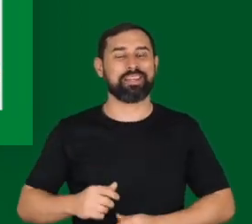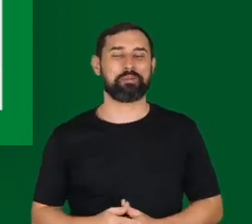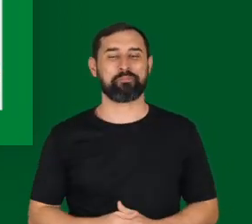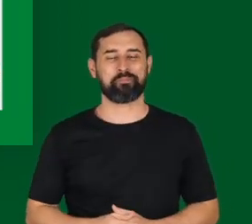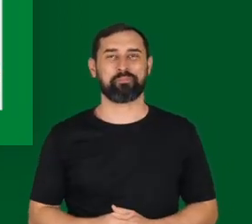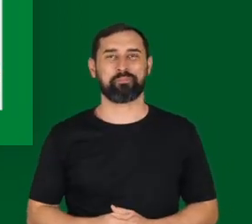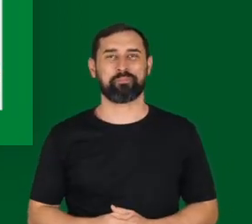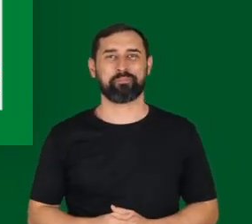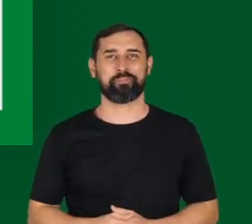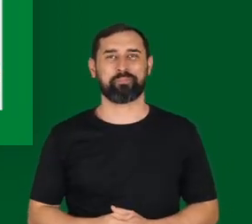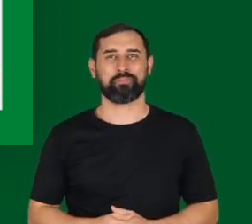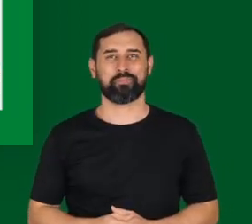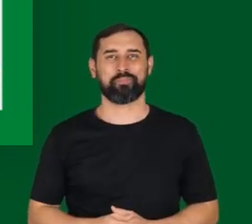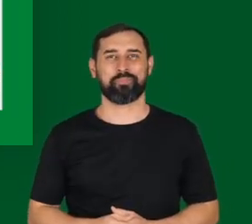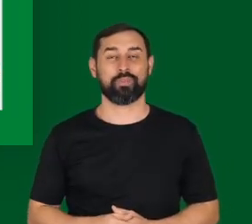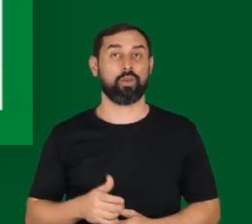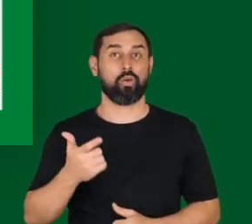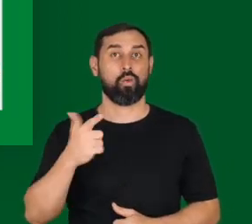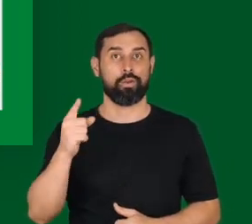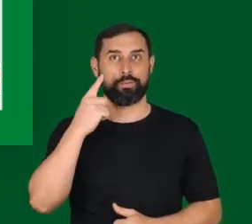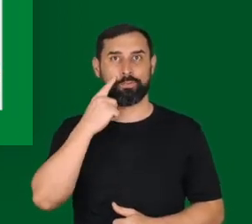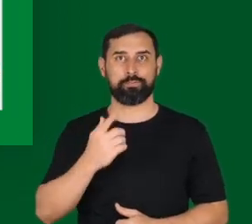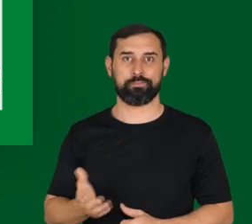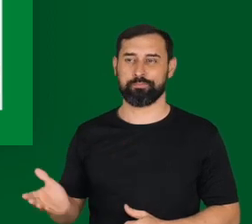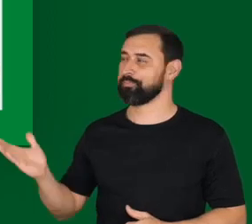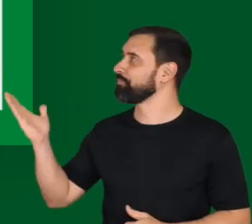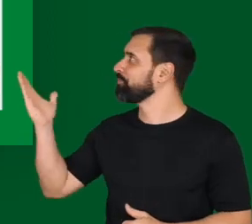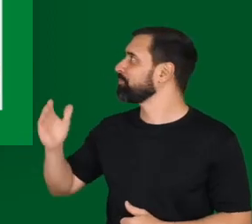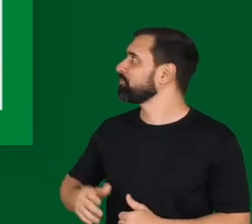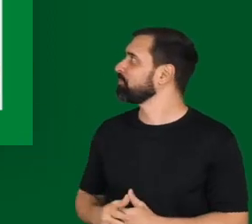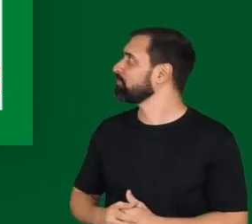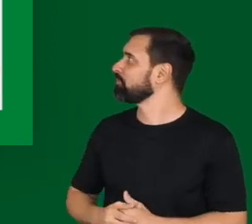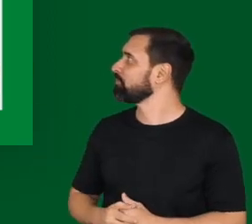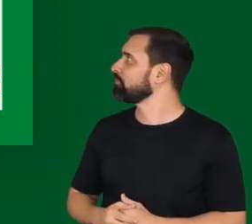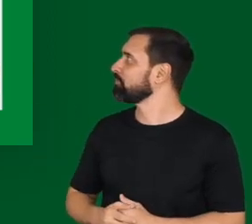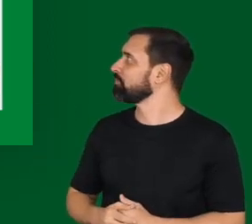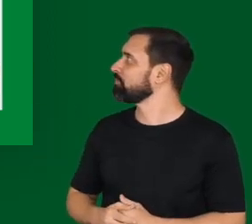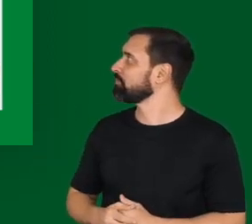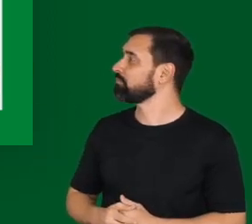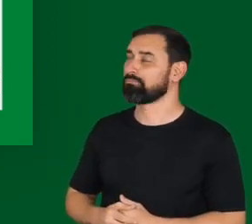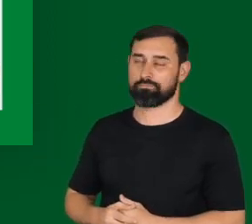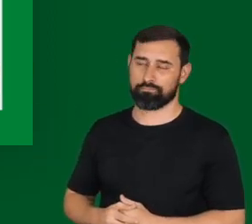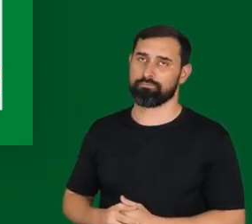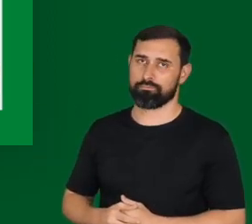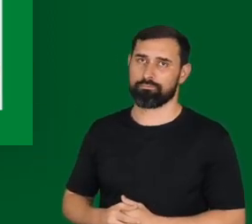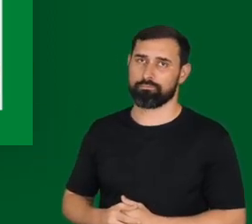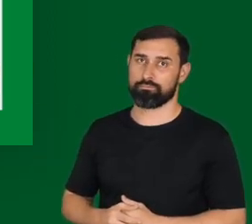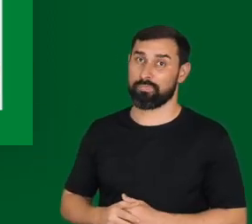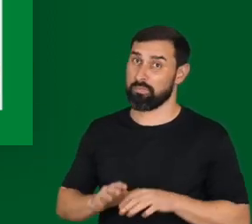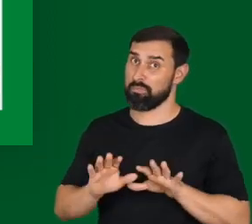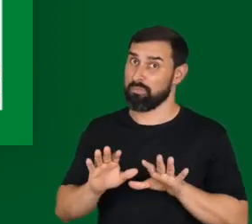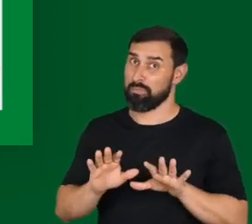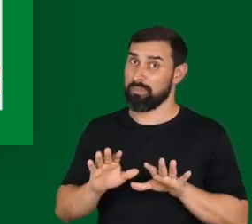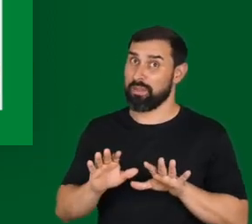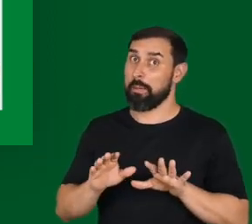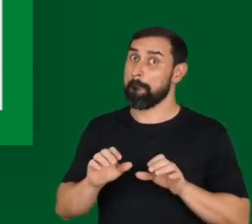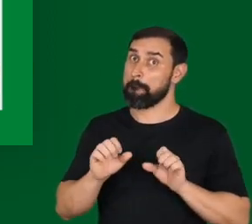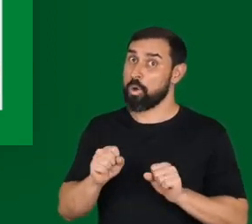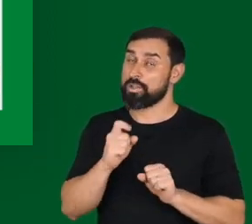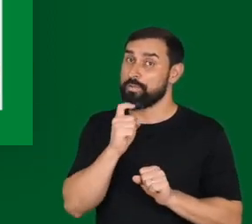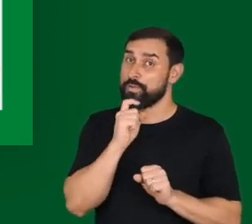A questão da exposição. Então, a gente tem que expor a criança, mas lembrar que a criança ela tem uma alta chance